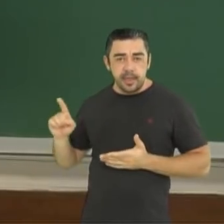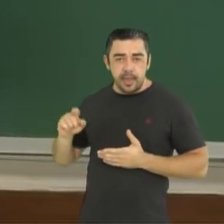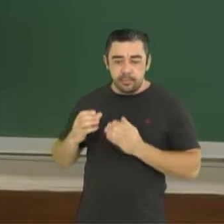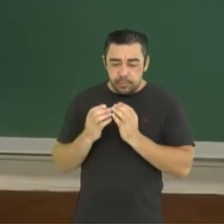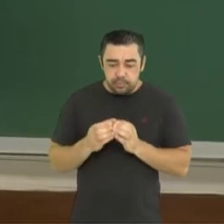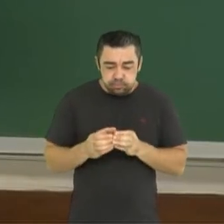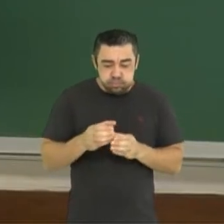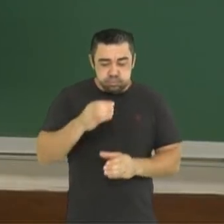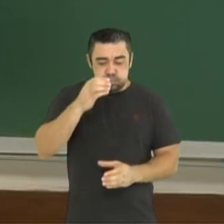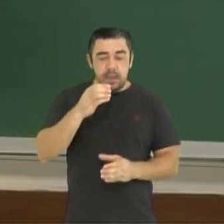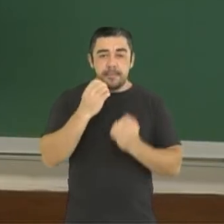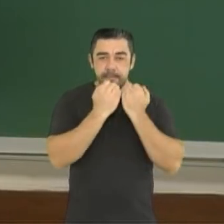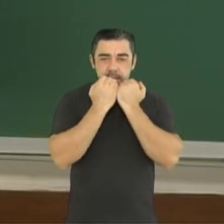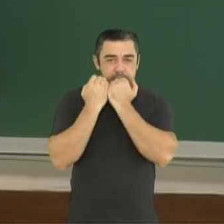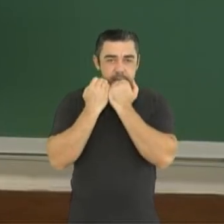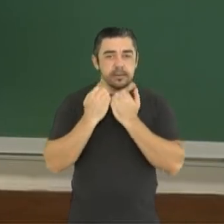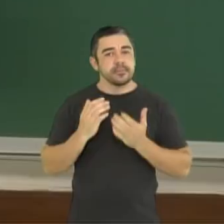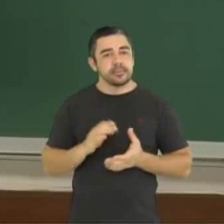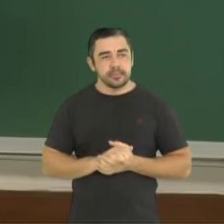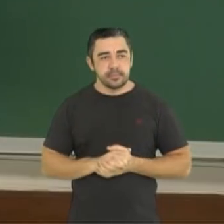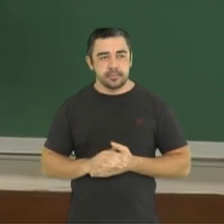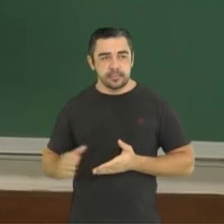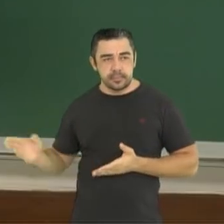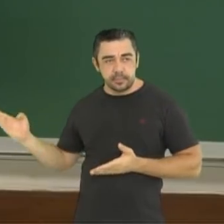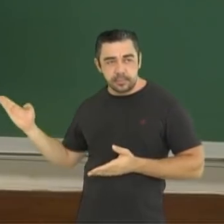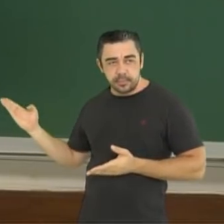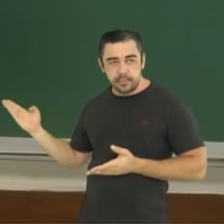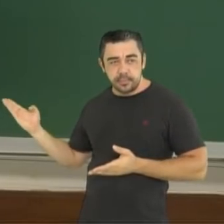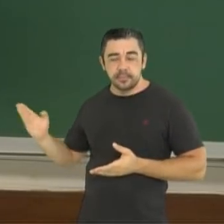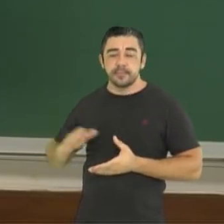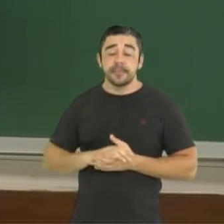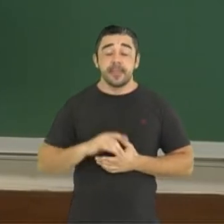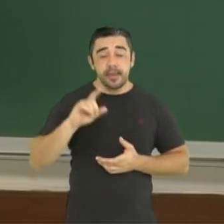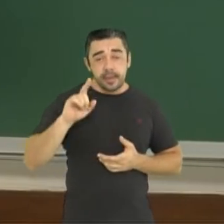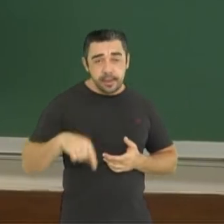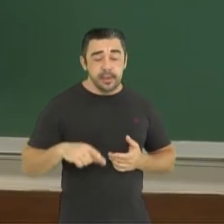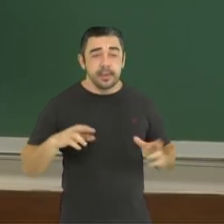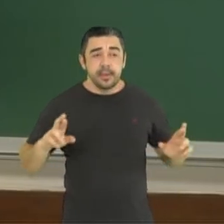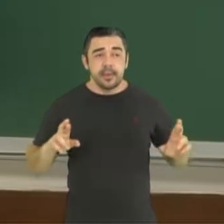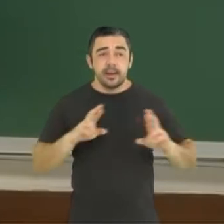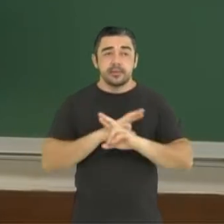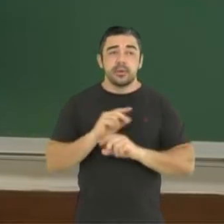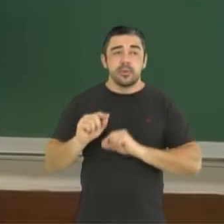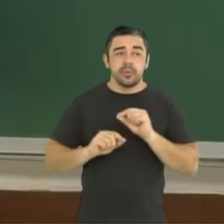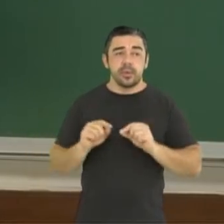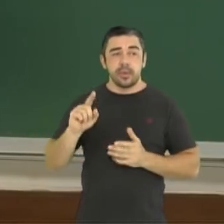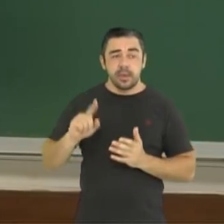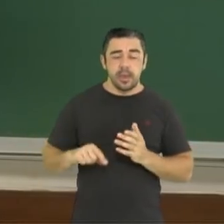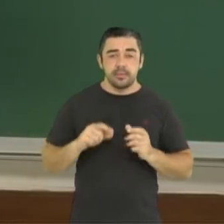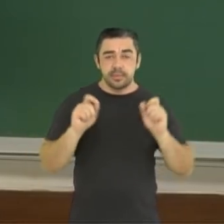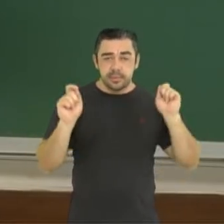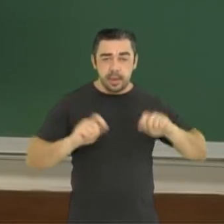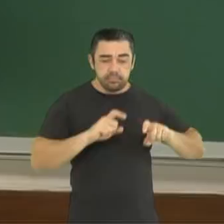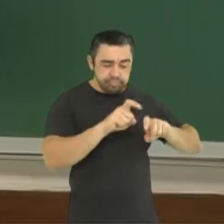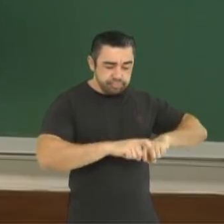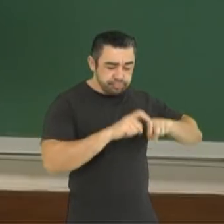espiga, já que Quetzalcoatl está relacionada com a fertilidade e a